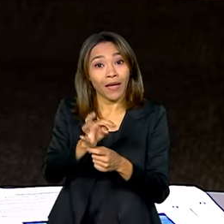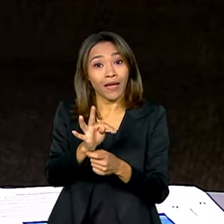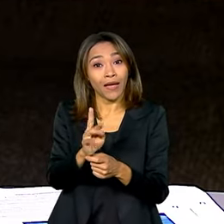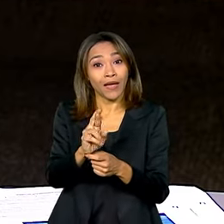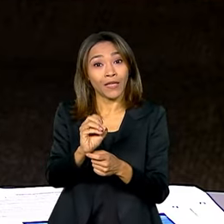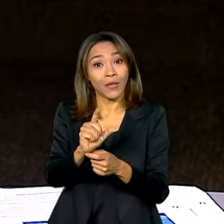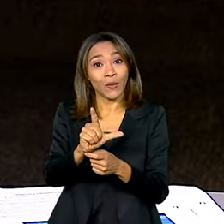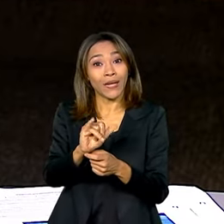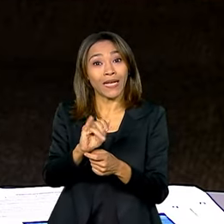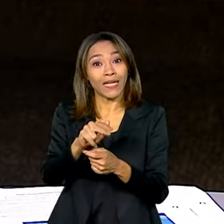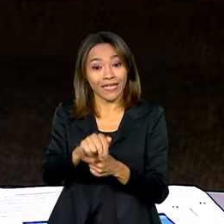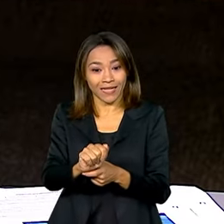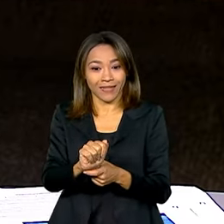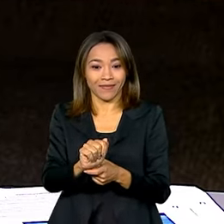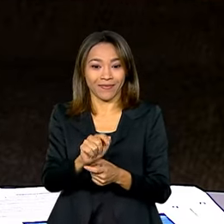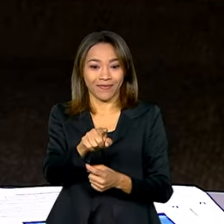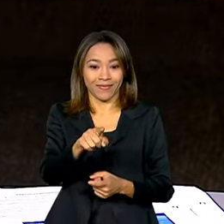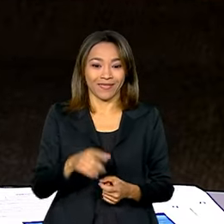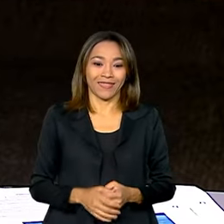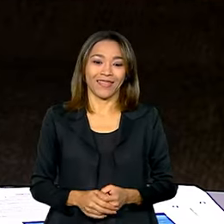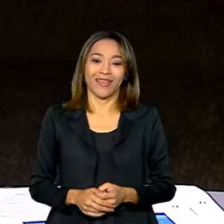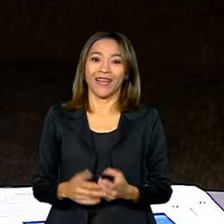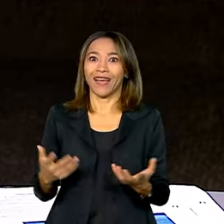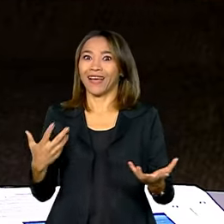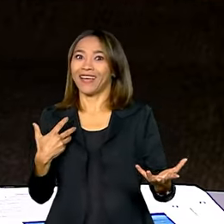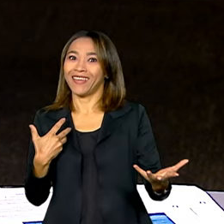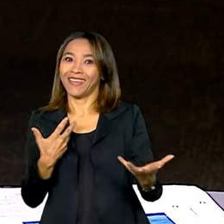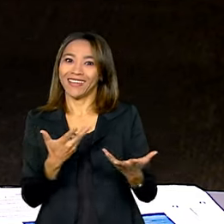Karine falou Recife com um ministro pernambucano, aí você...